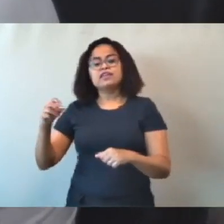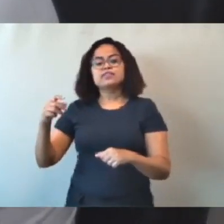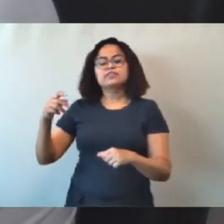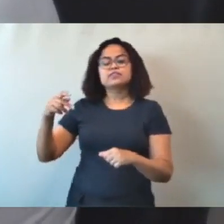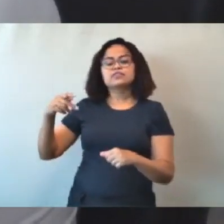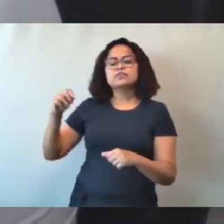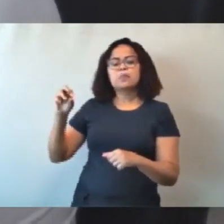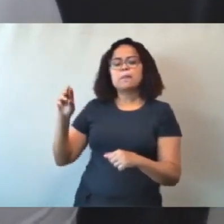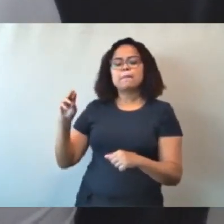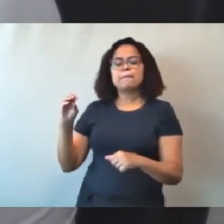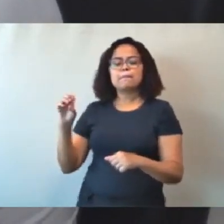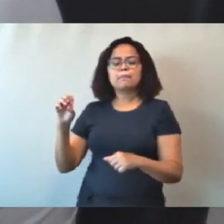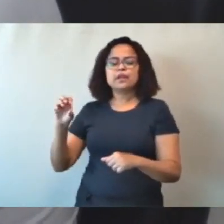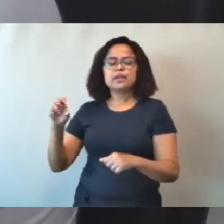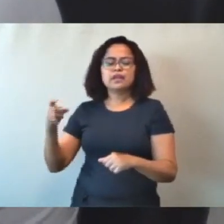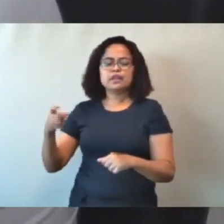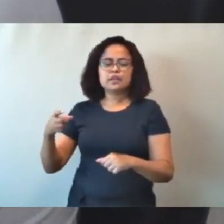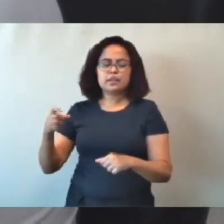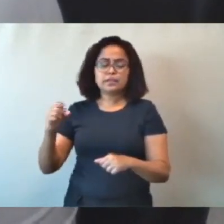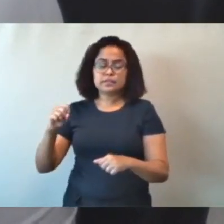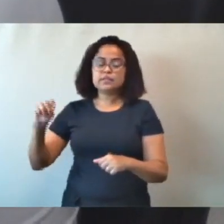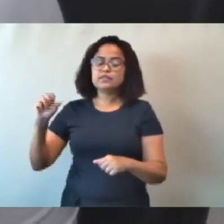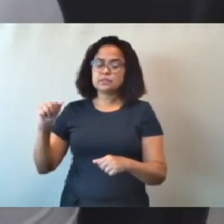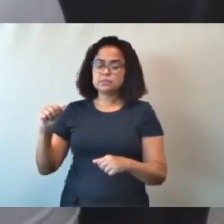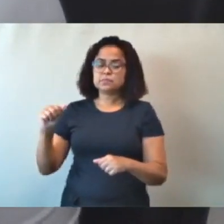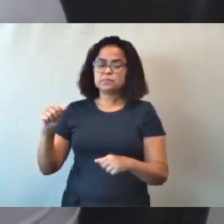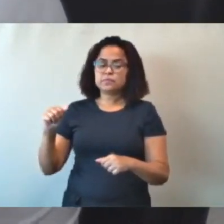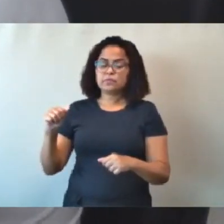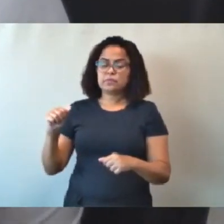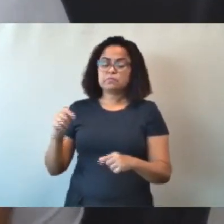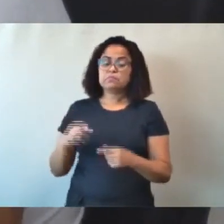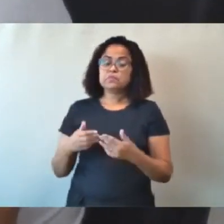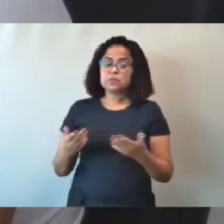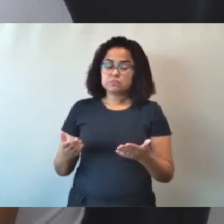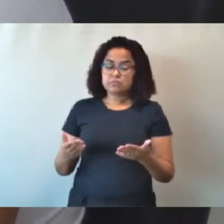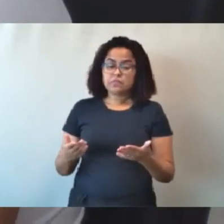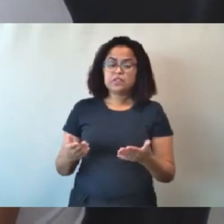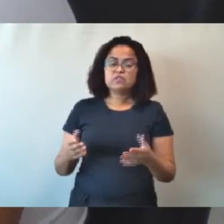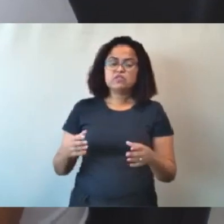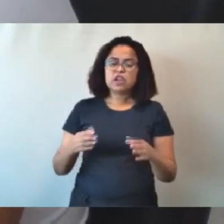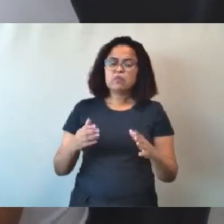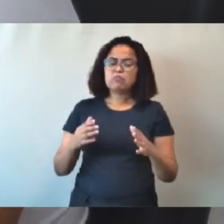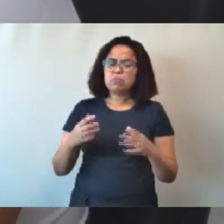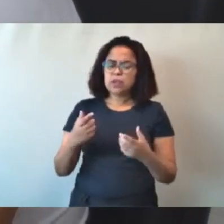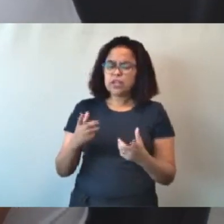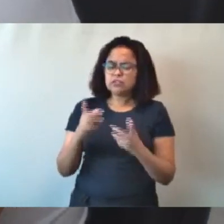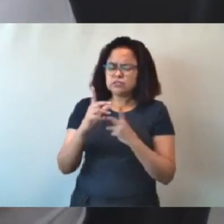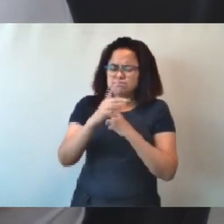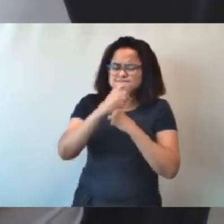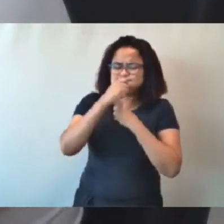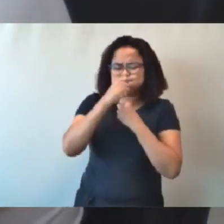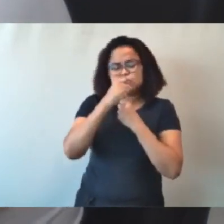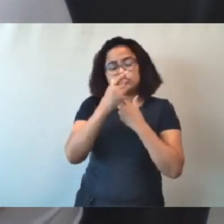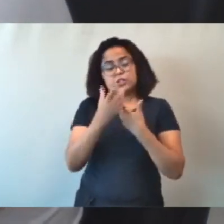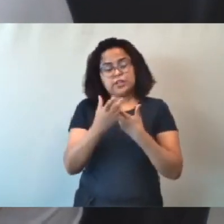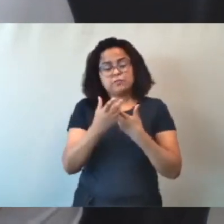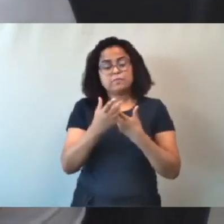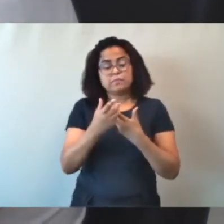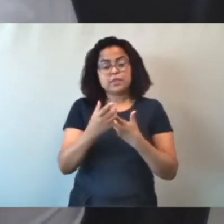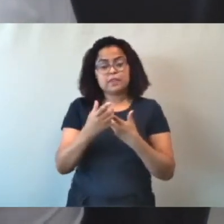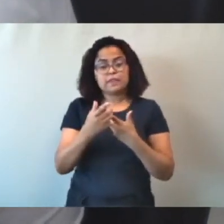a Pedro II, que já é super comprometido. Então, a gente, como comerciante ali, sem estacionamento não tem